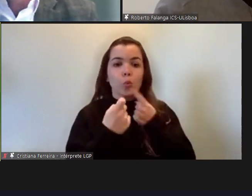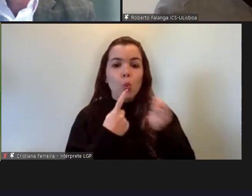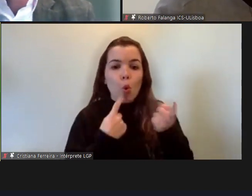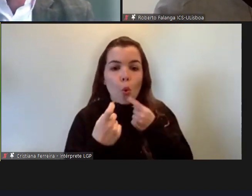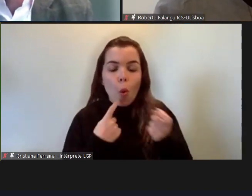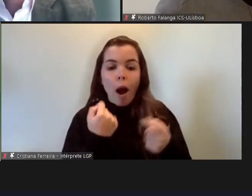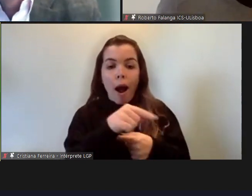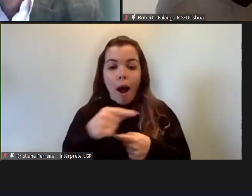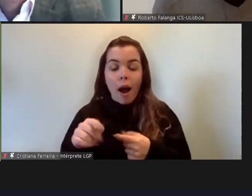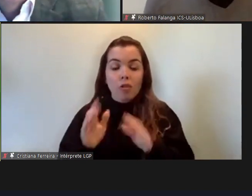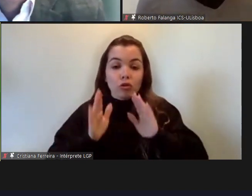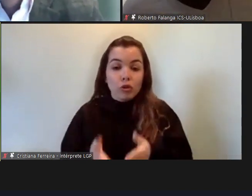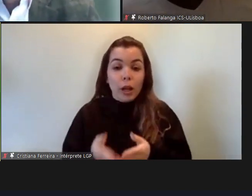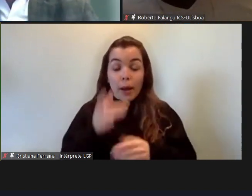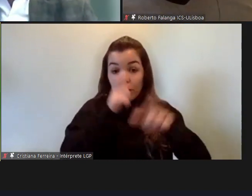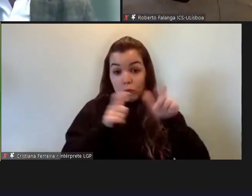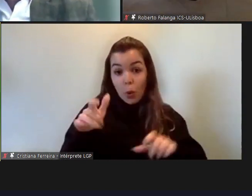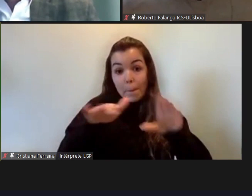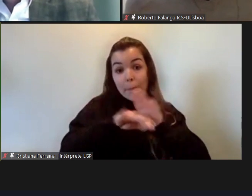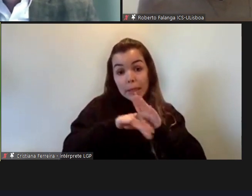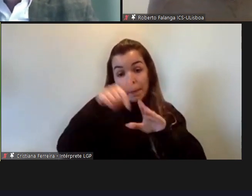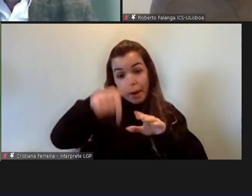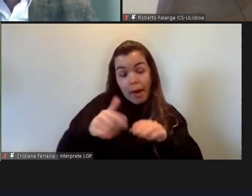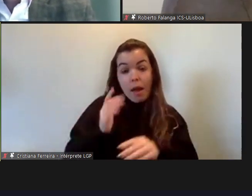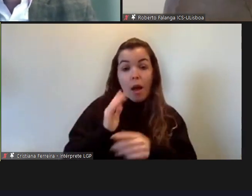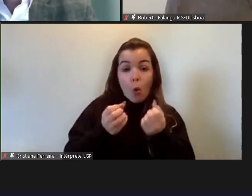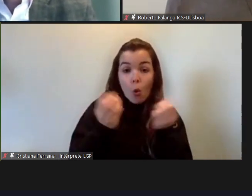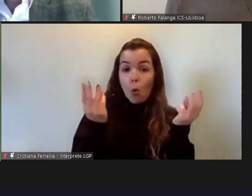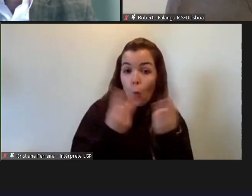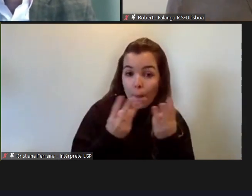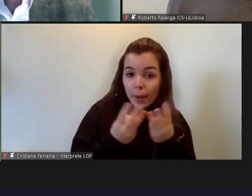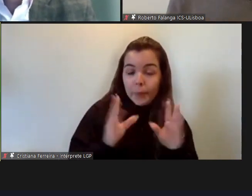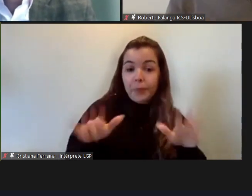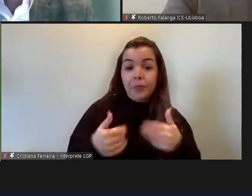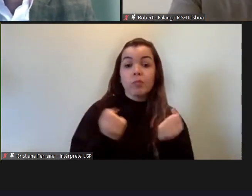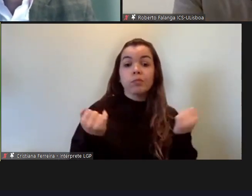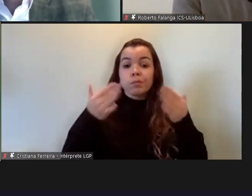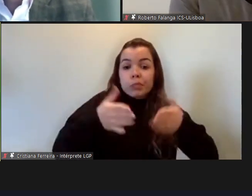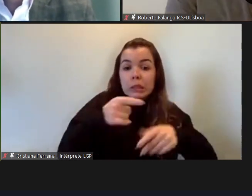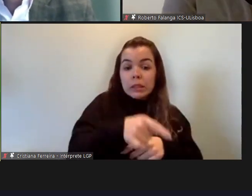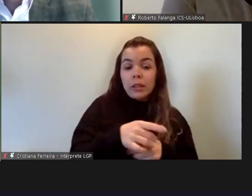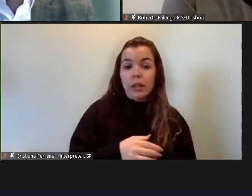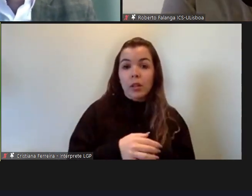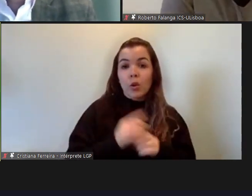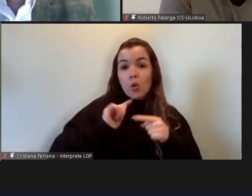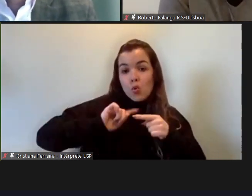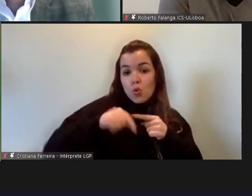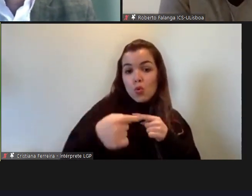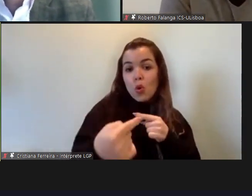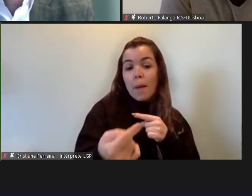dos participantes deste webinar. E eu gostaria de introduzir aqui, aliás, porque vem na sequência das vossas